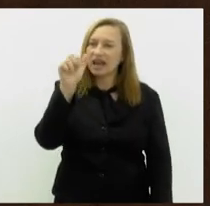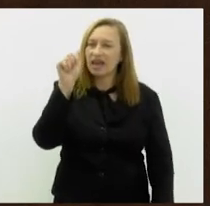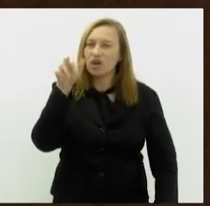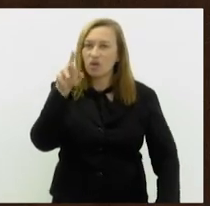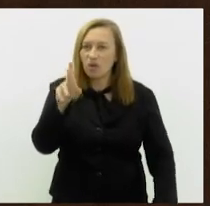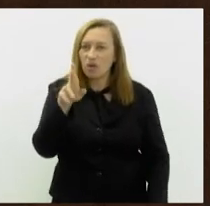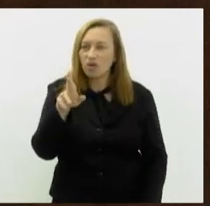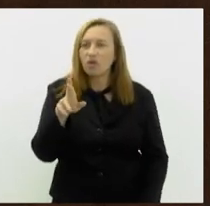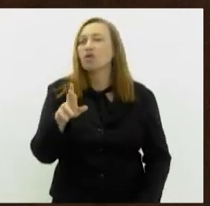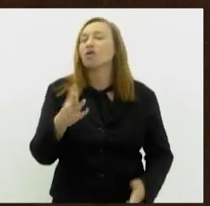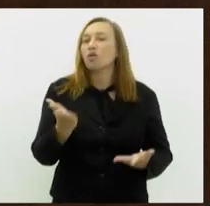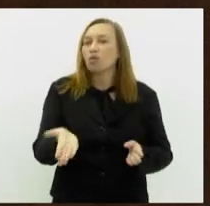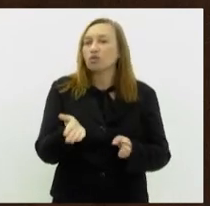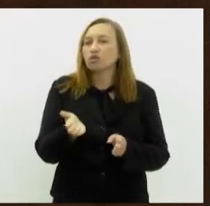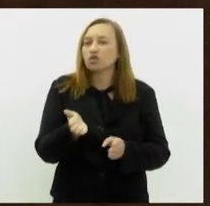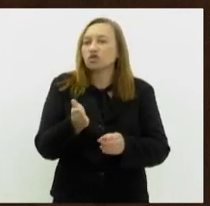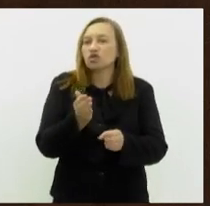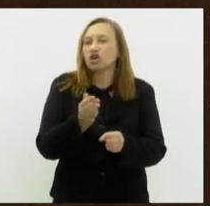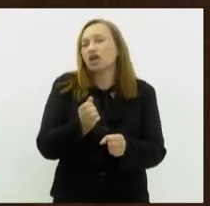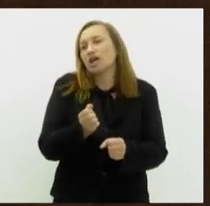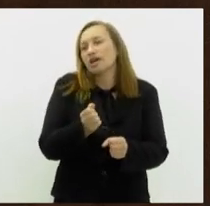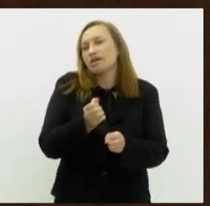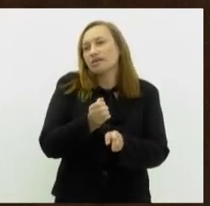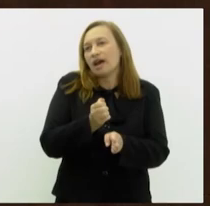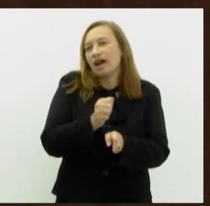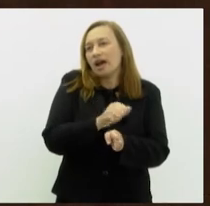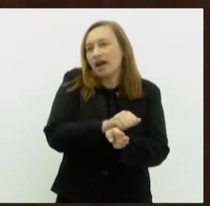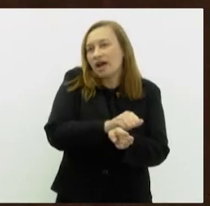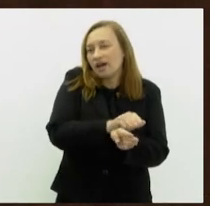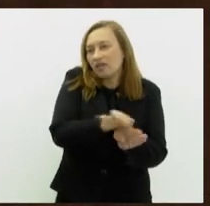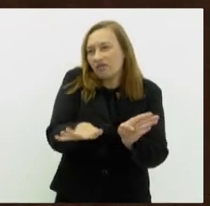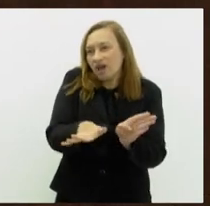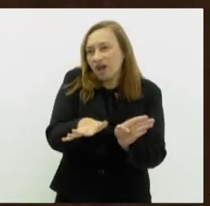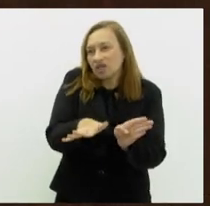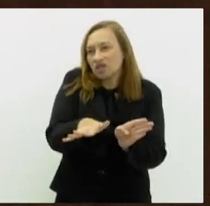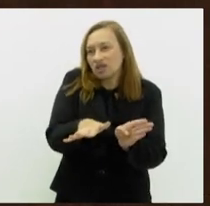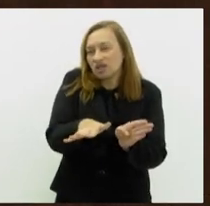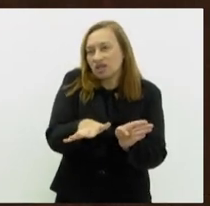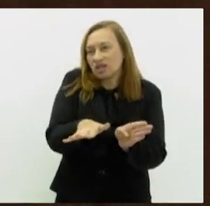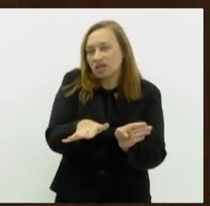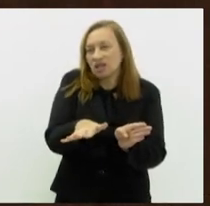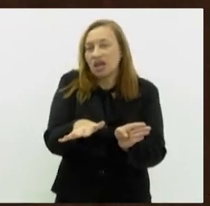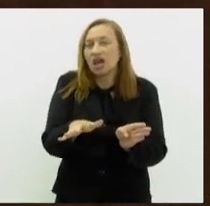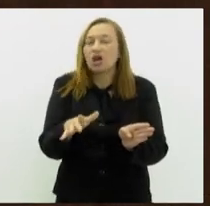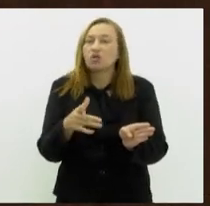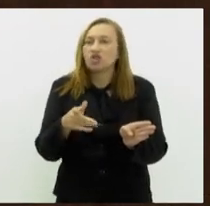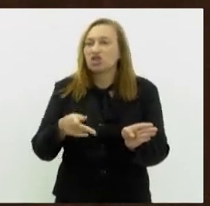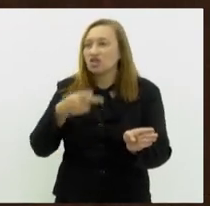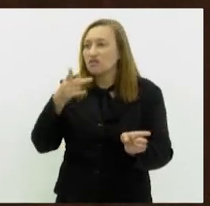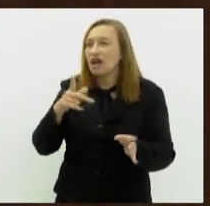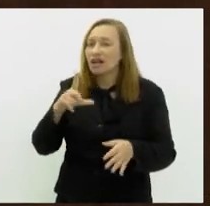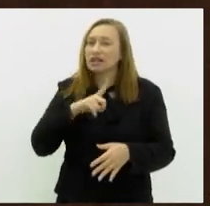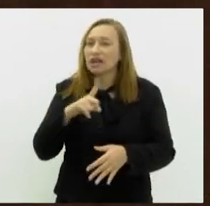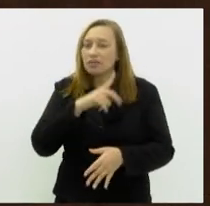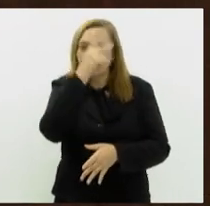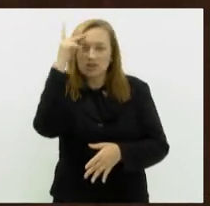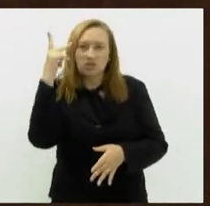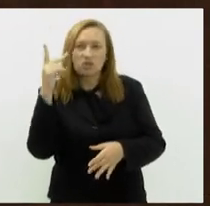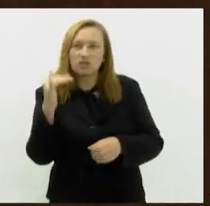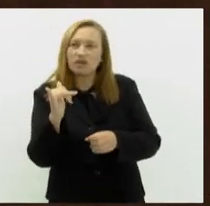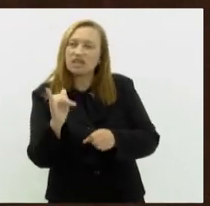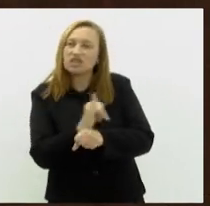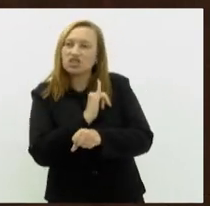Gaza, quando a gente denuncia isso, tem gente que tenta fazer um malabarismo retórico dizendo